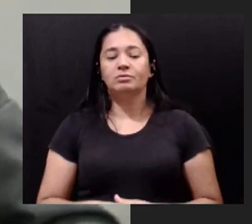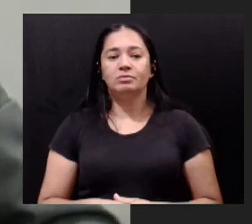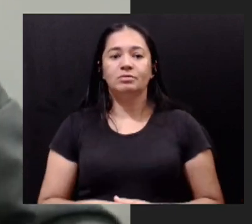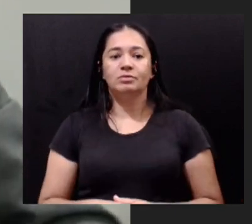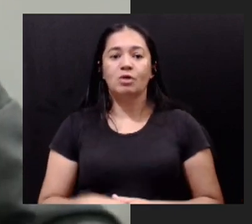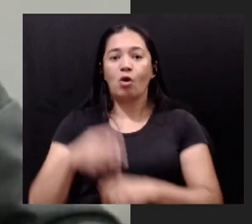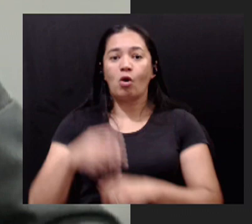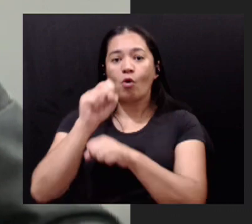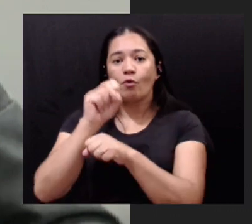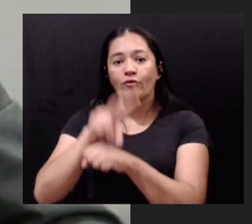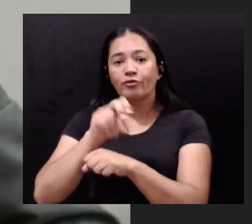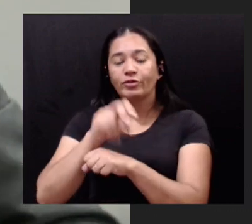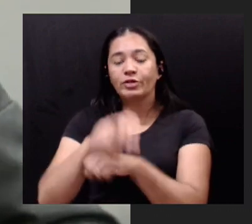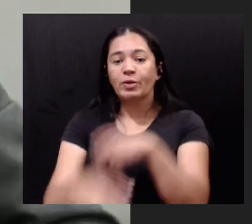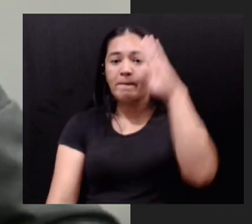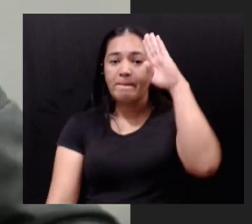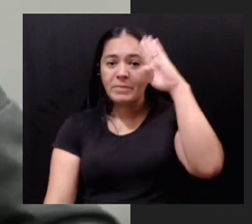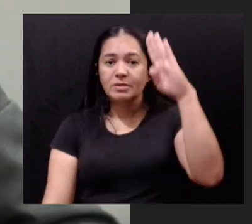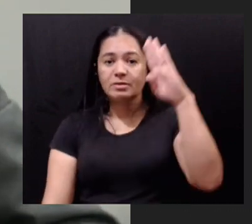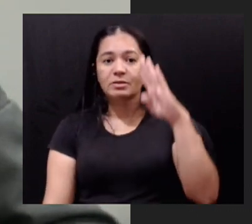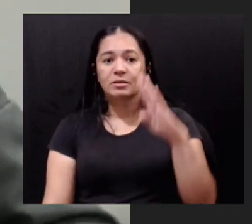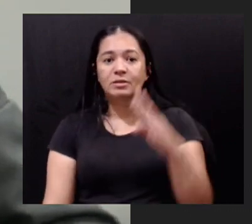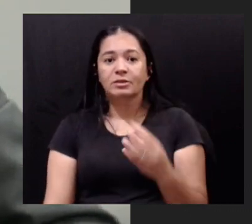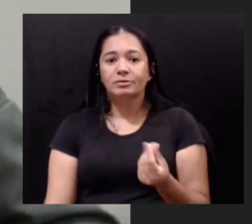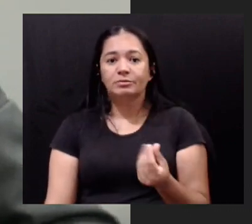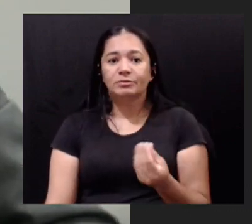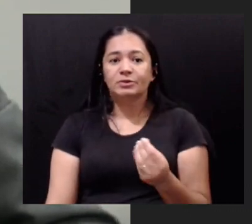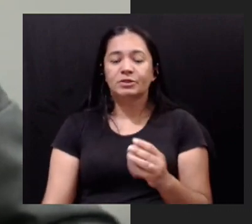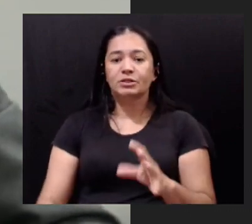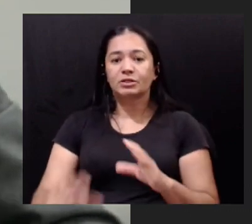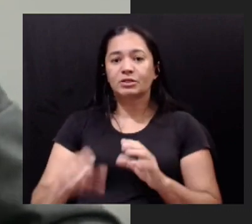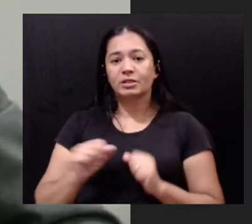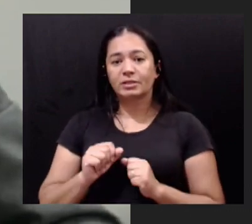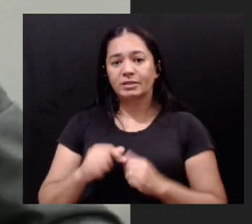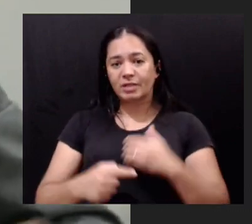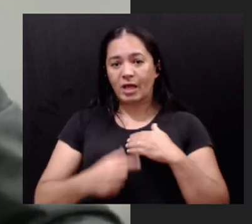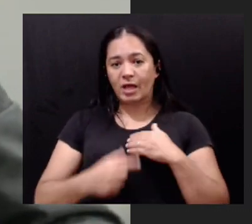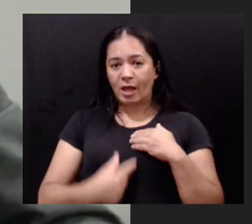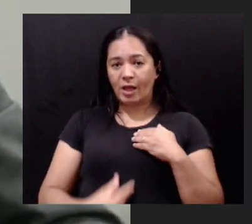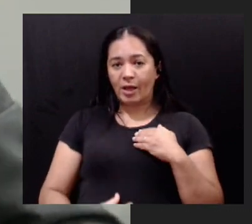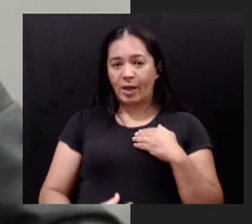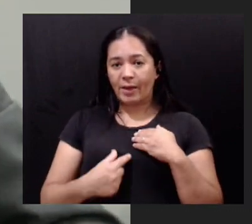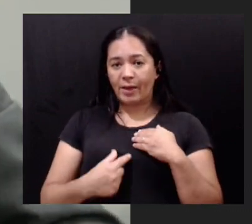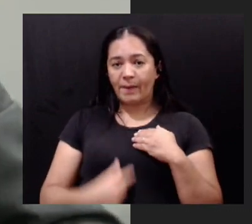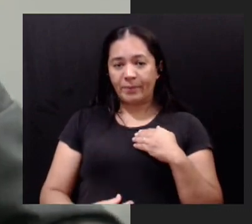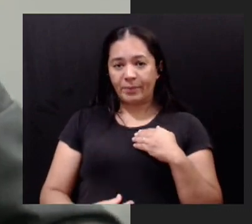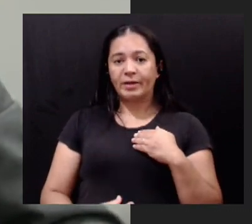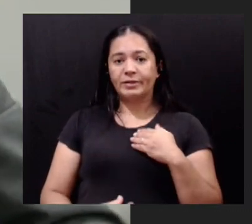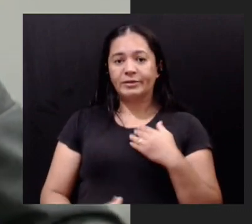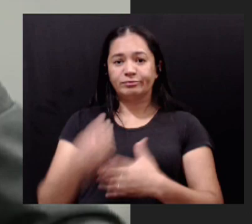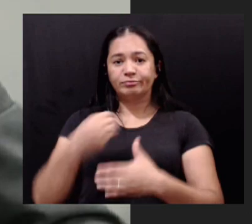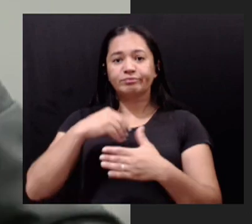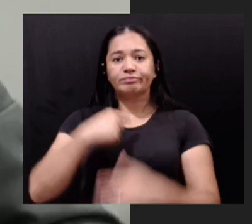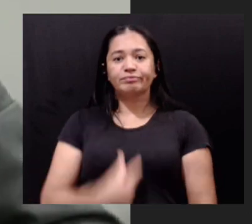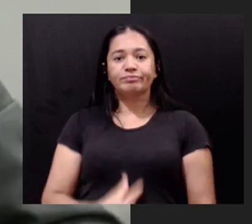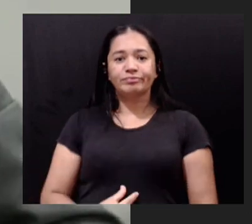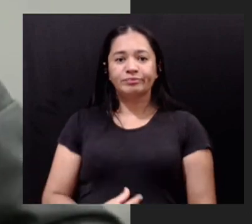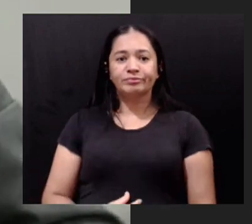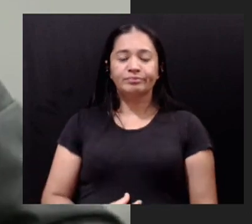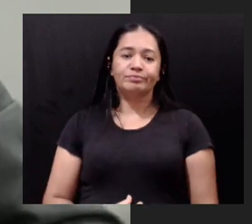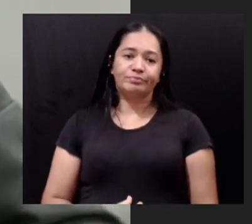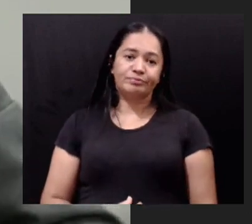os vírus que acometem a parte digestiva, né, as enteroviroses, são